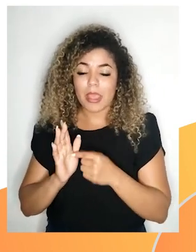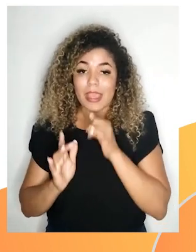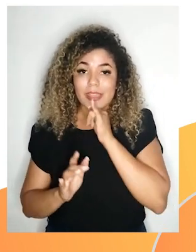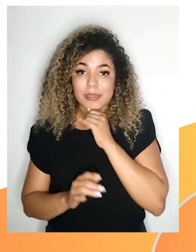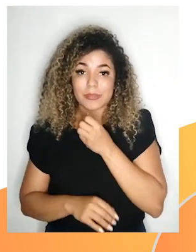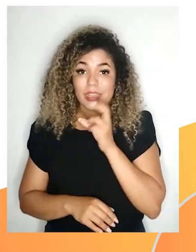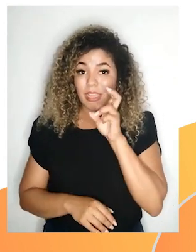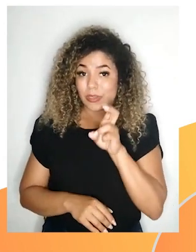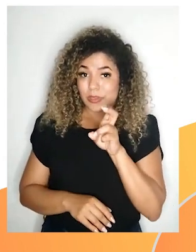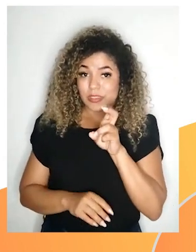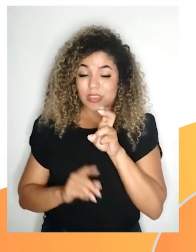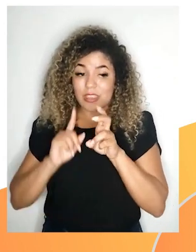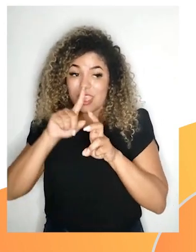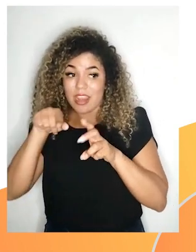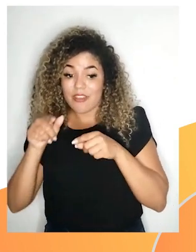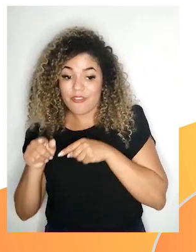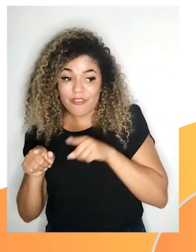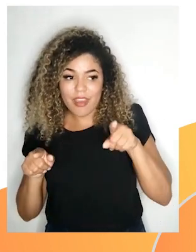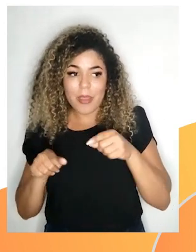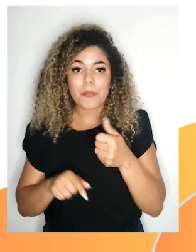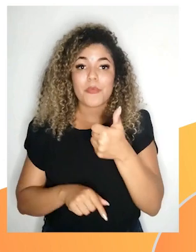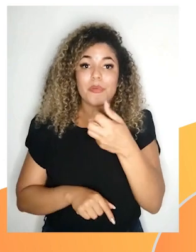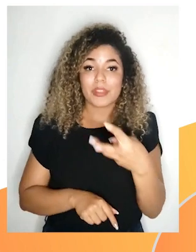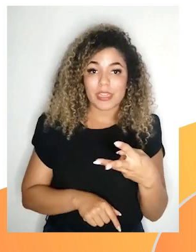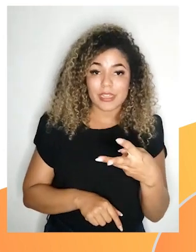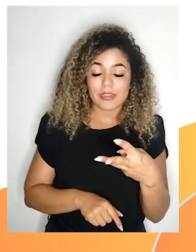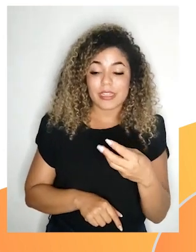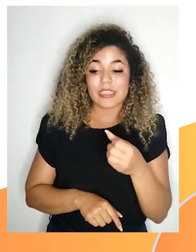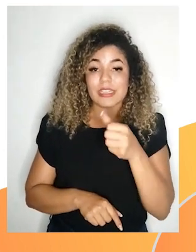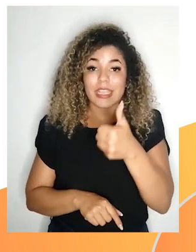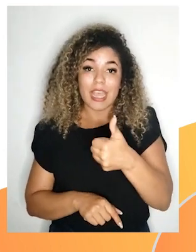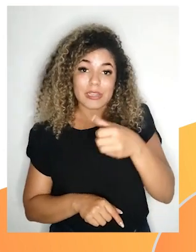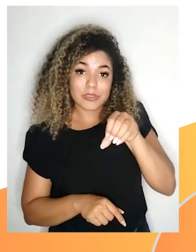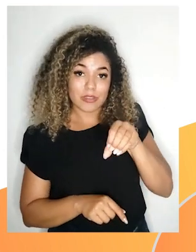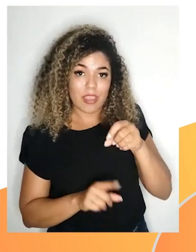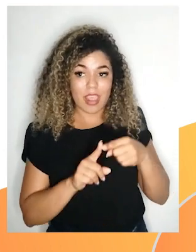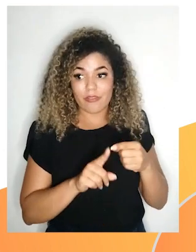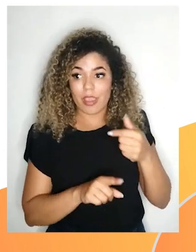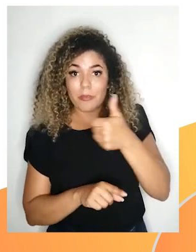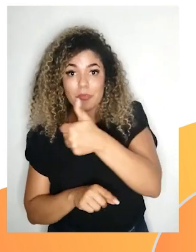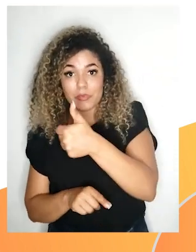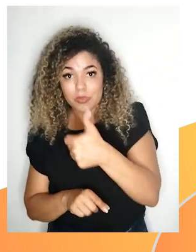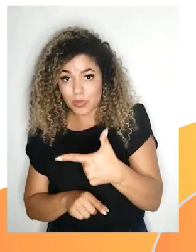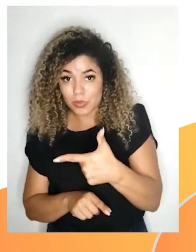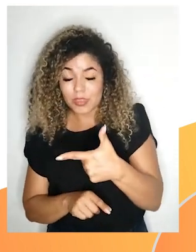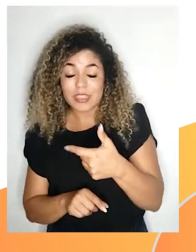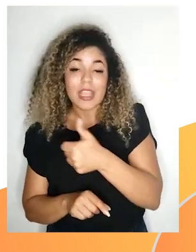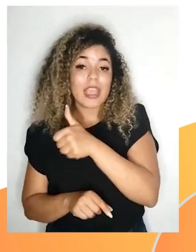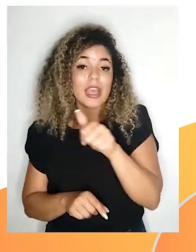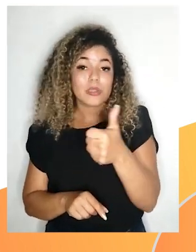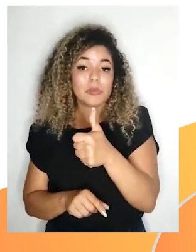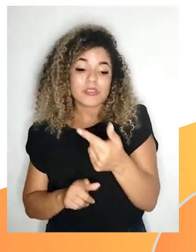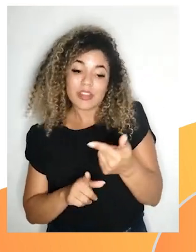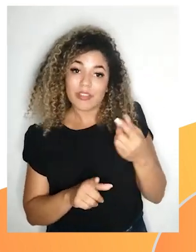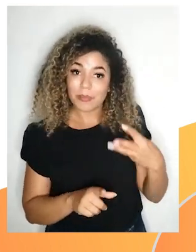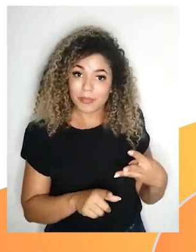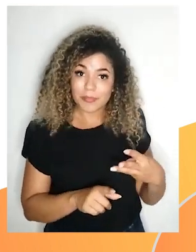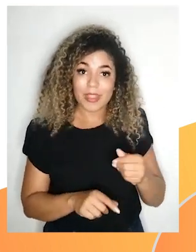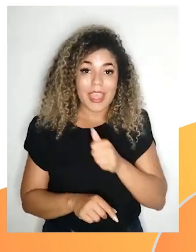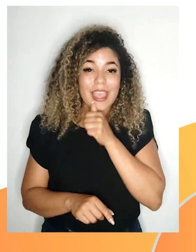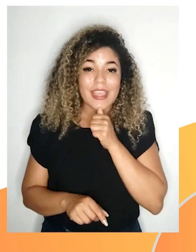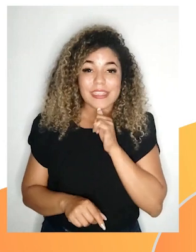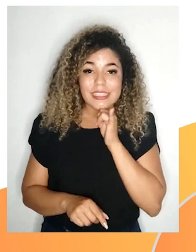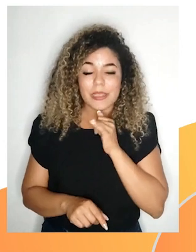cai no 5, ele vai para o 13. Se ele cai no 19, ele vai para o 12. Se ele cai para o 11, ele vai para o 3. Por exemplo, se na primeira